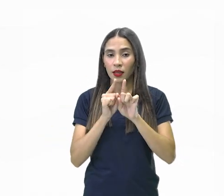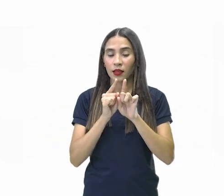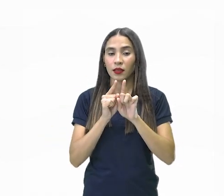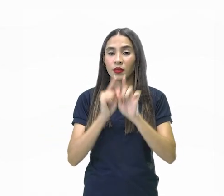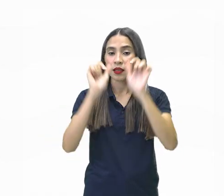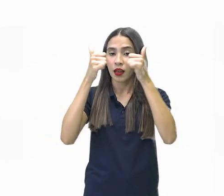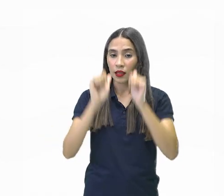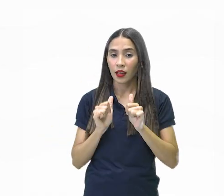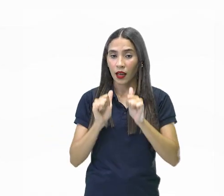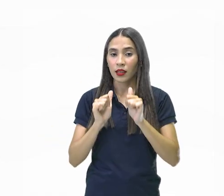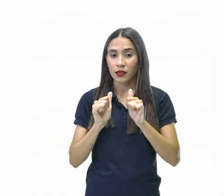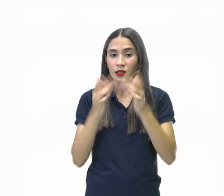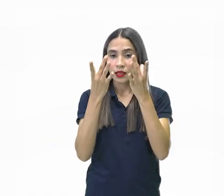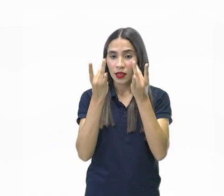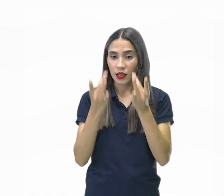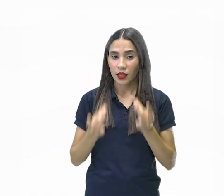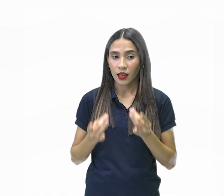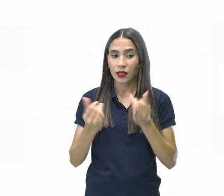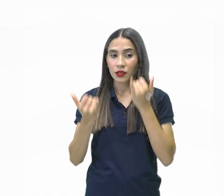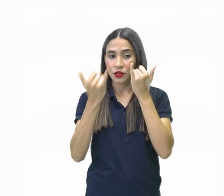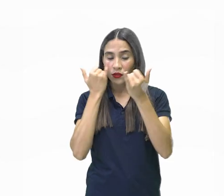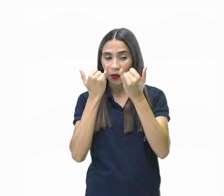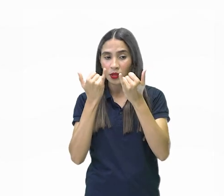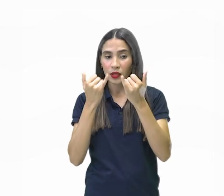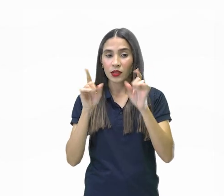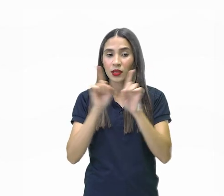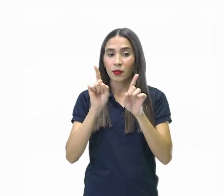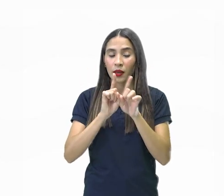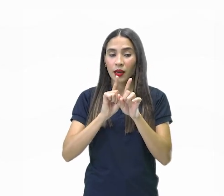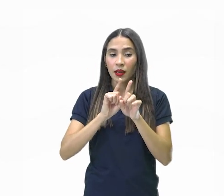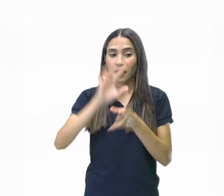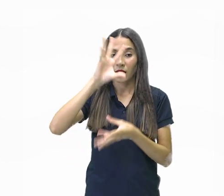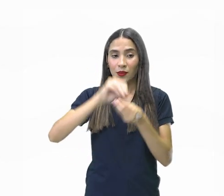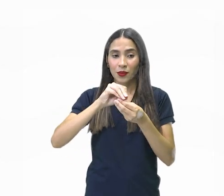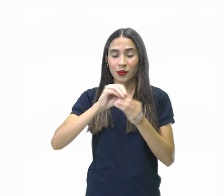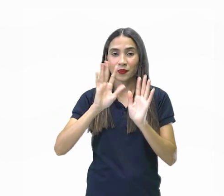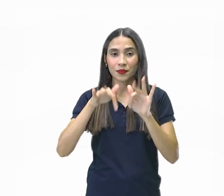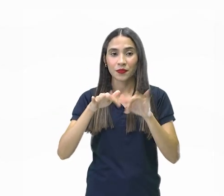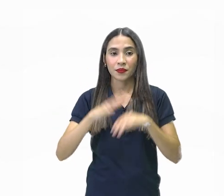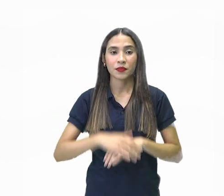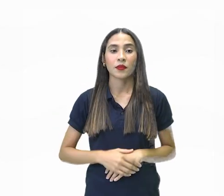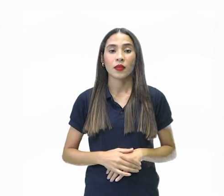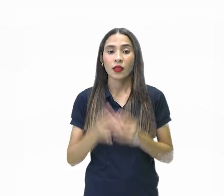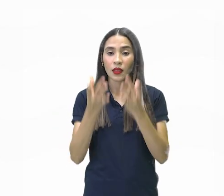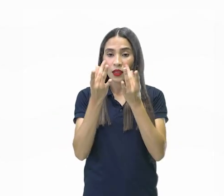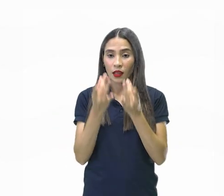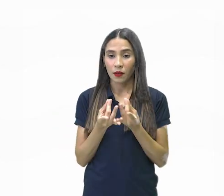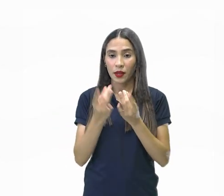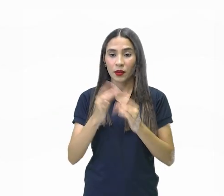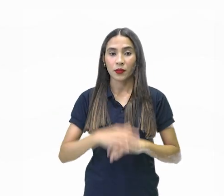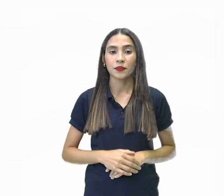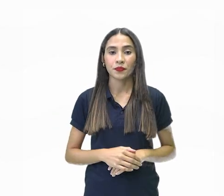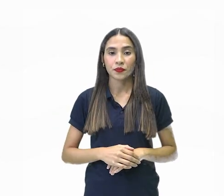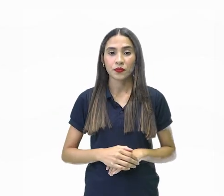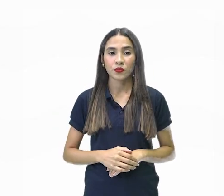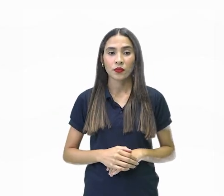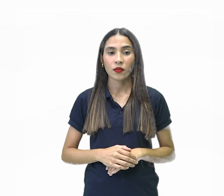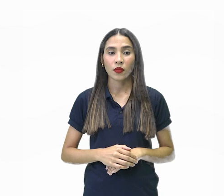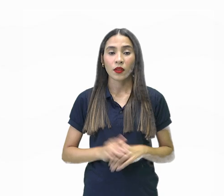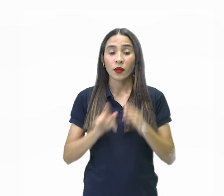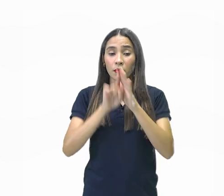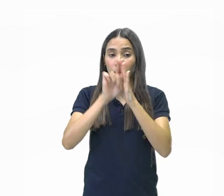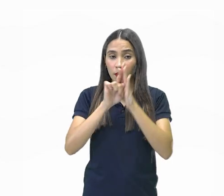análise, tratamento e análise de dados e conclusões. No detalhamento,